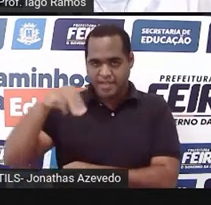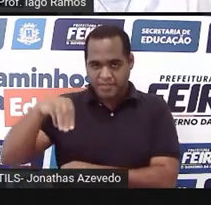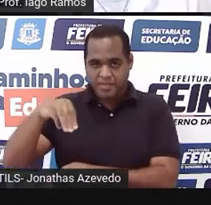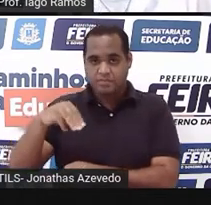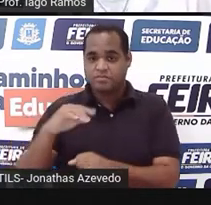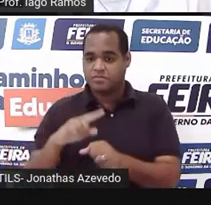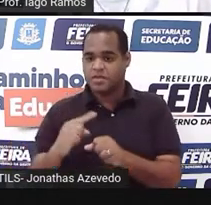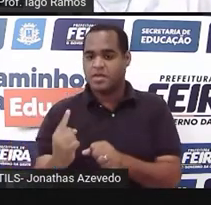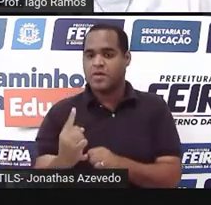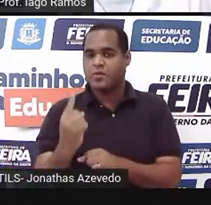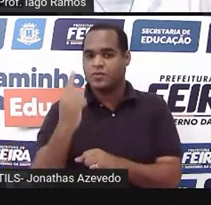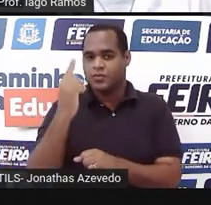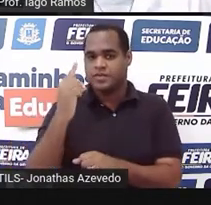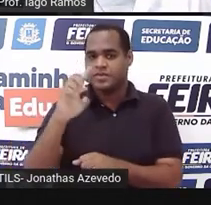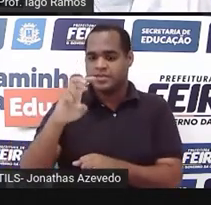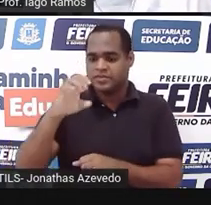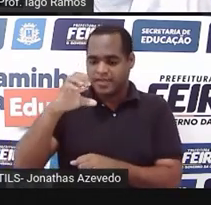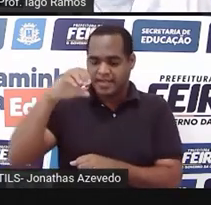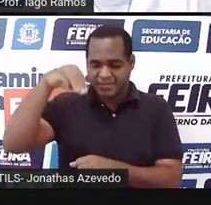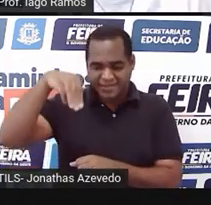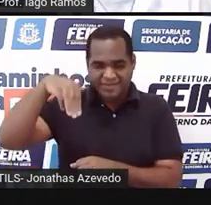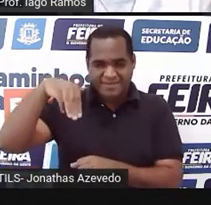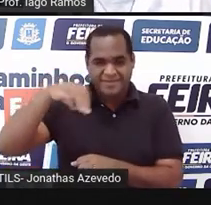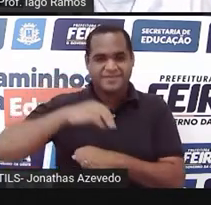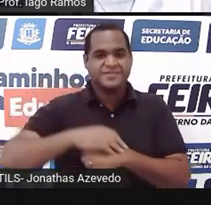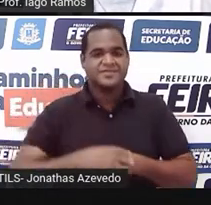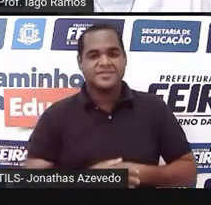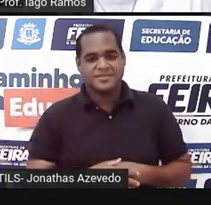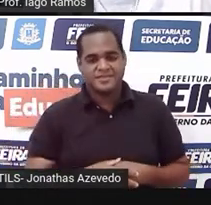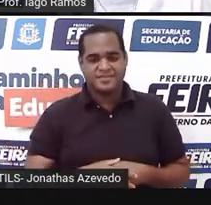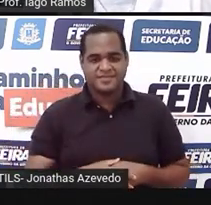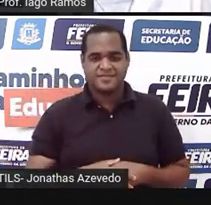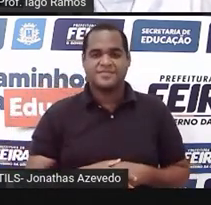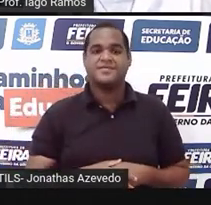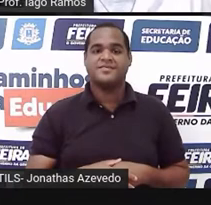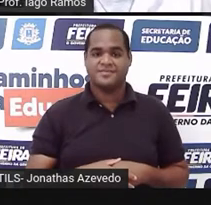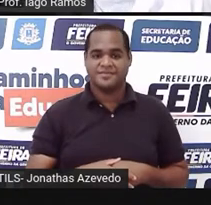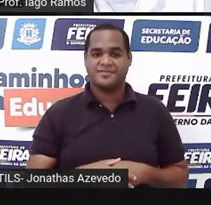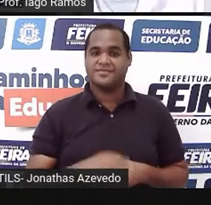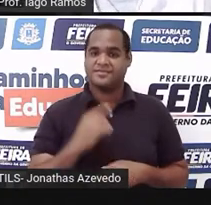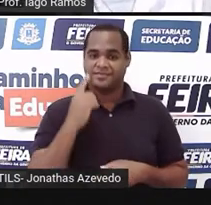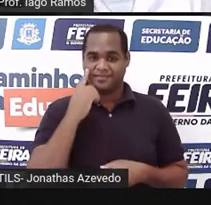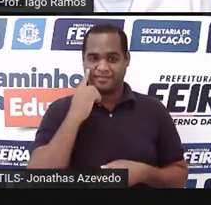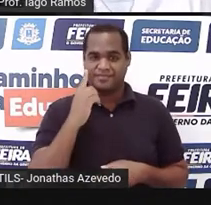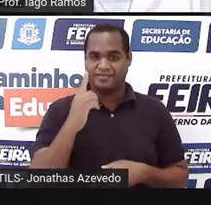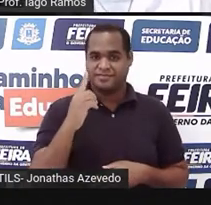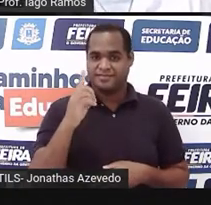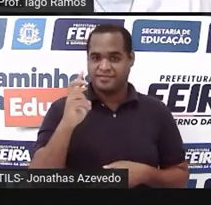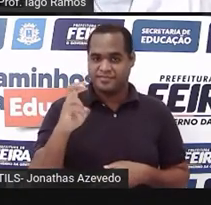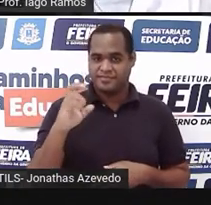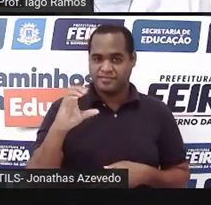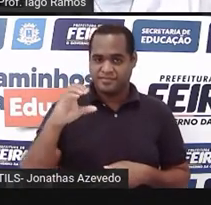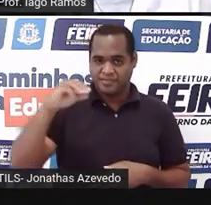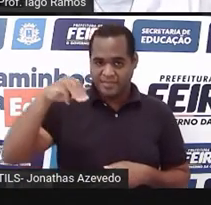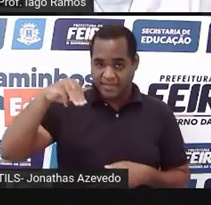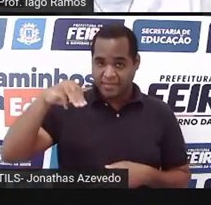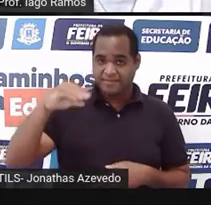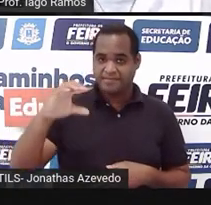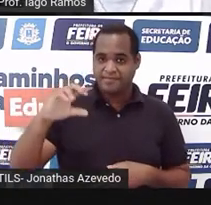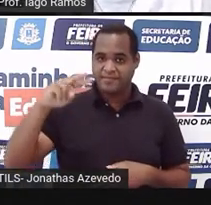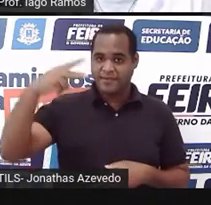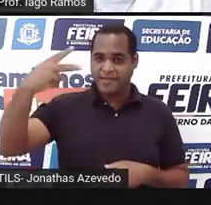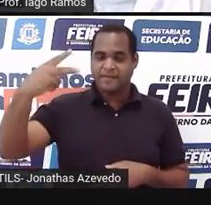e altura 5 cm item a é 15 centímetros quadrados